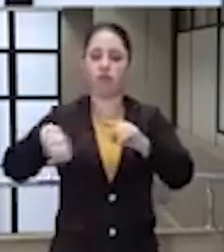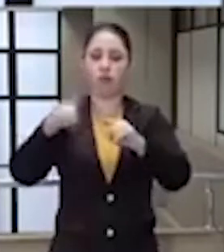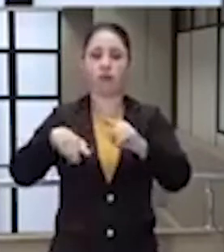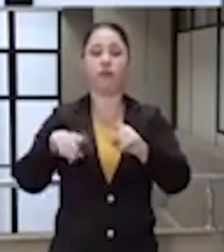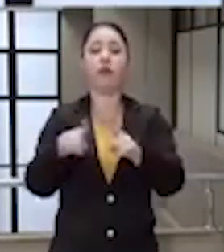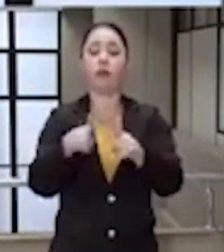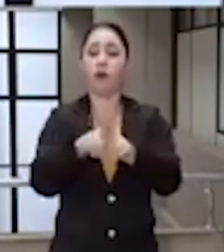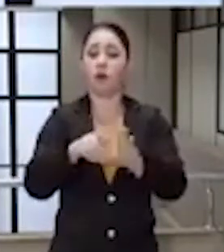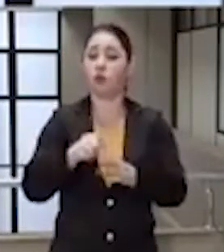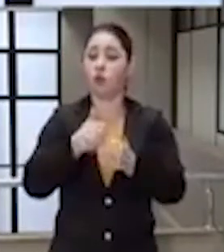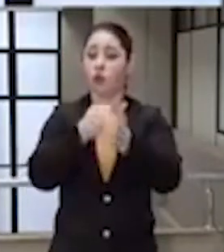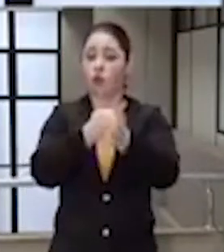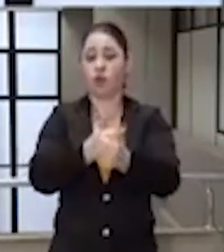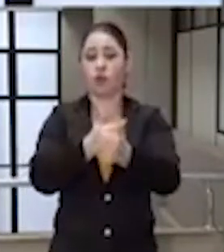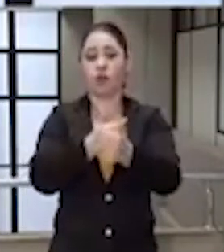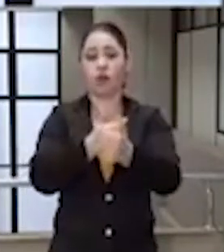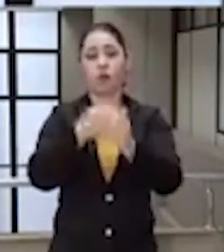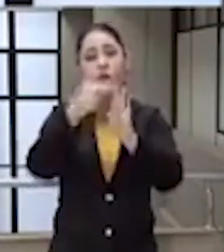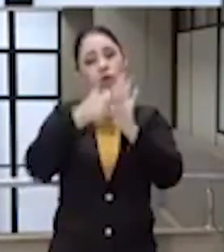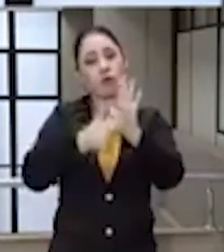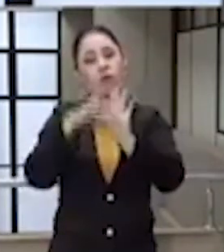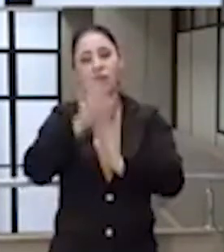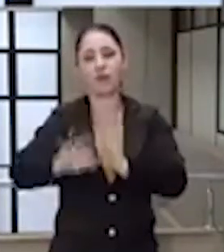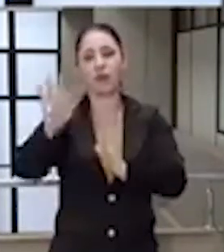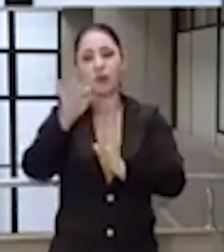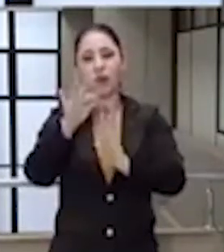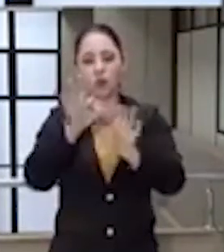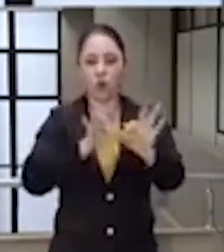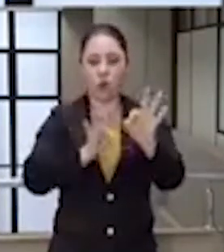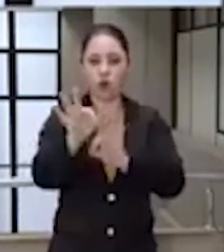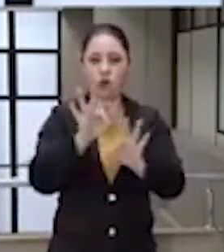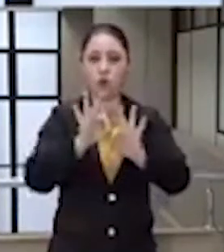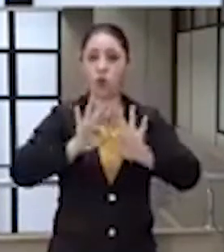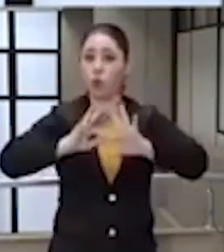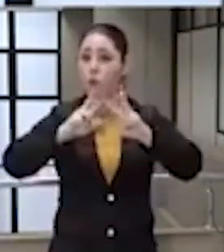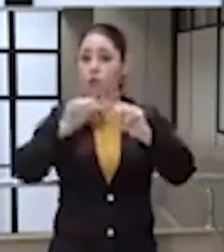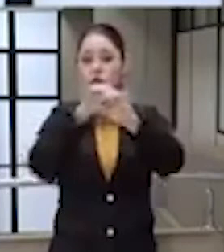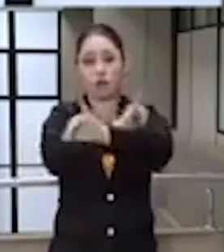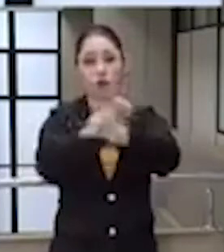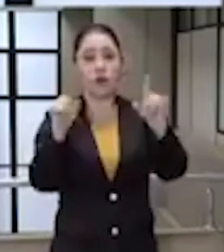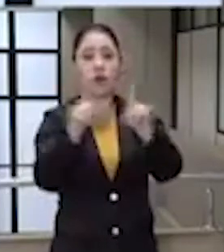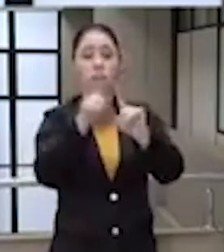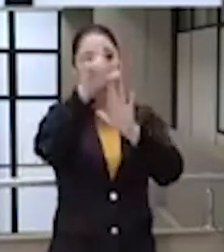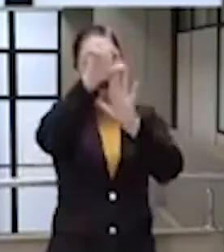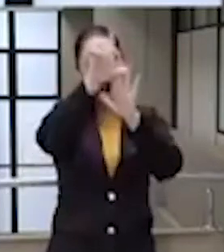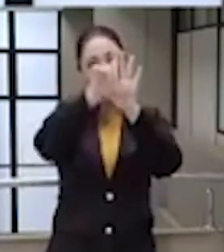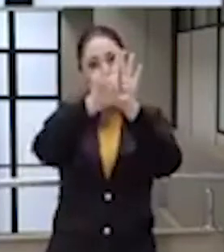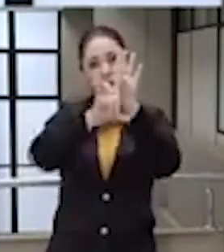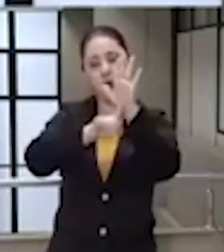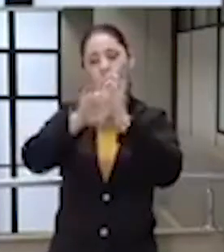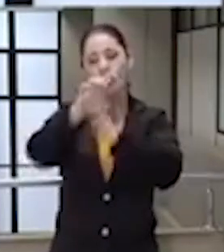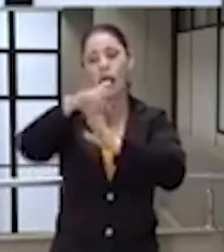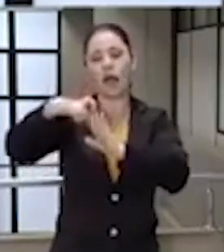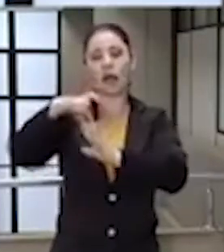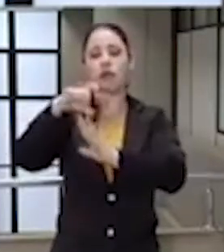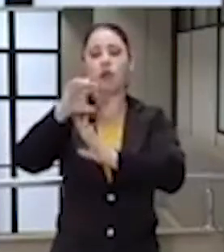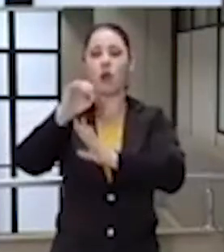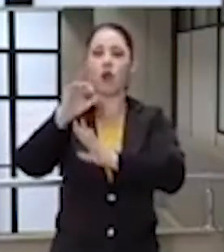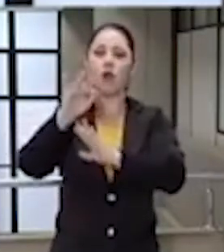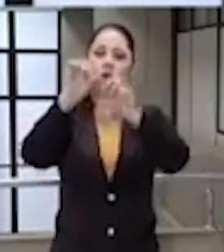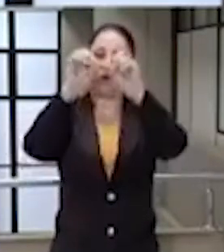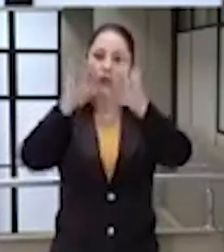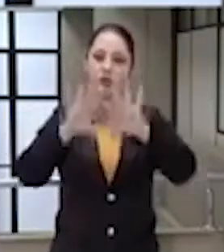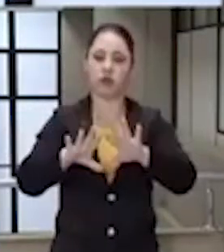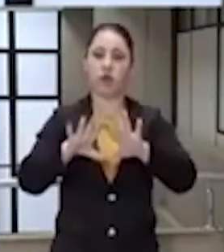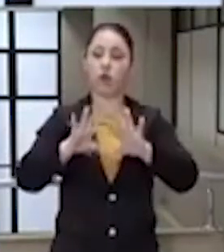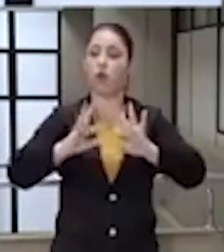federal que está sendo ajustada. Todas essas informações, inclusive a lista da transferência ex officio obrigatória, podem